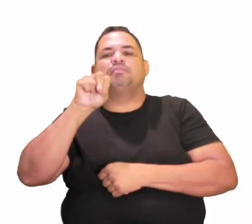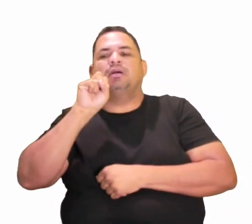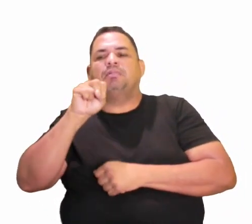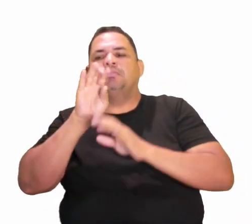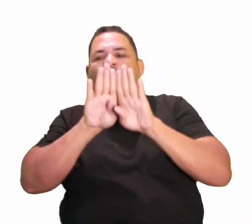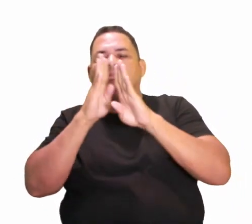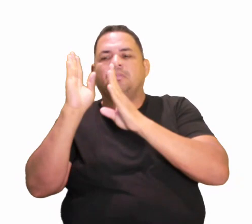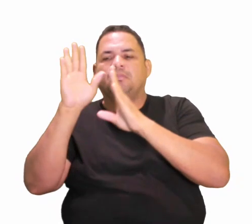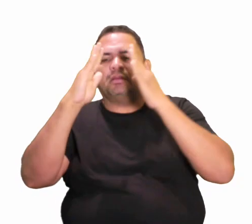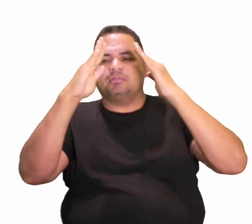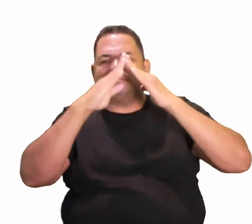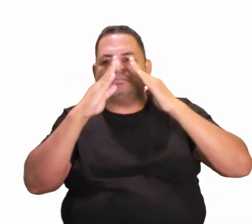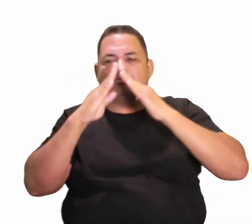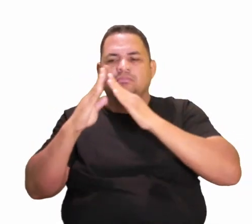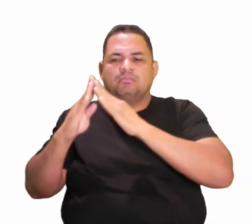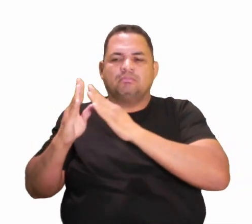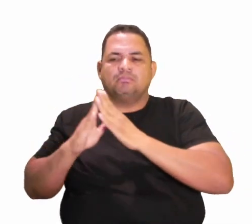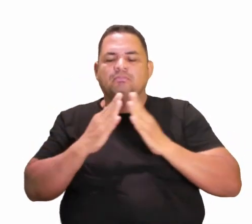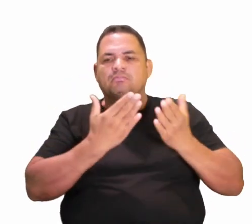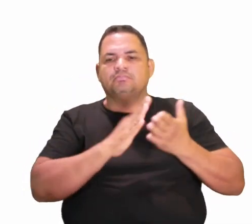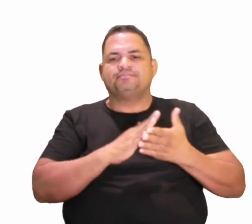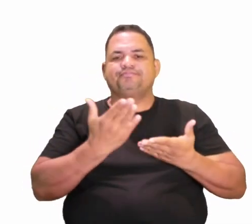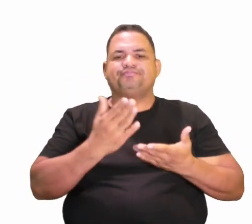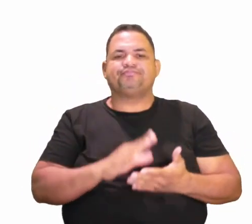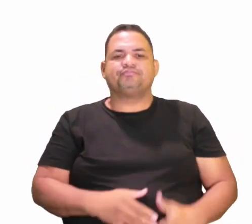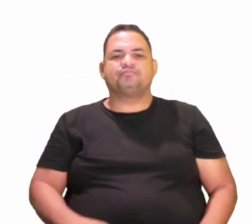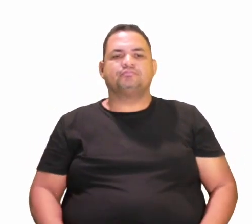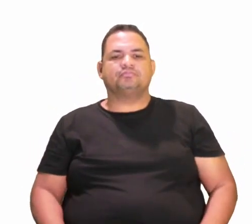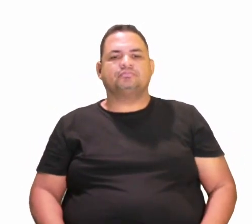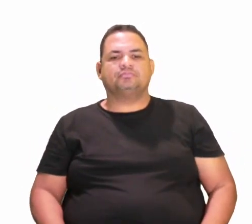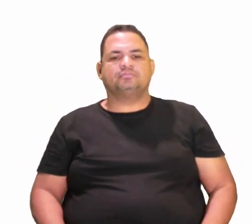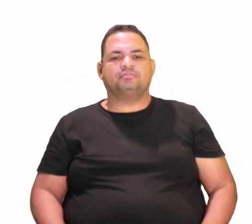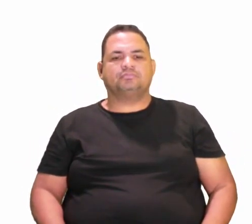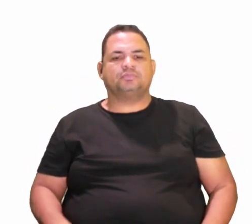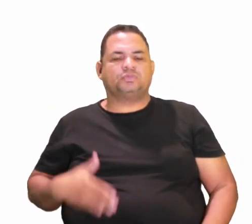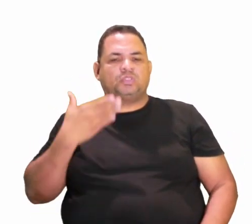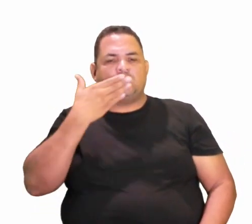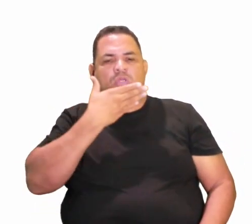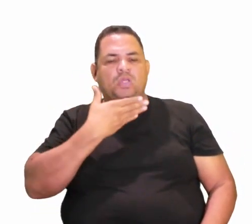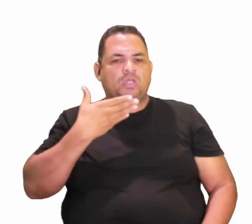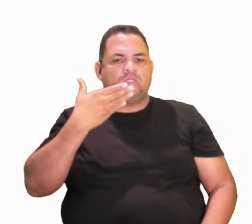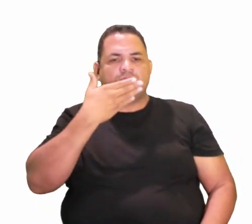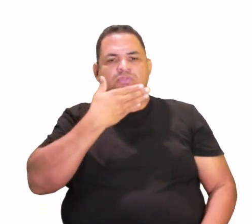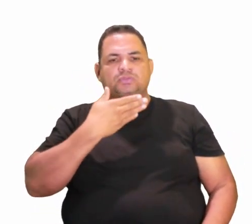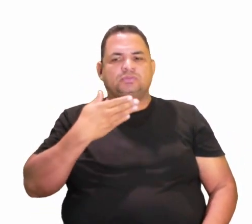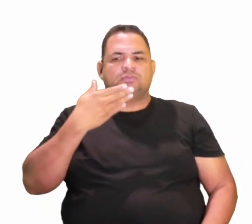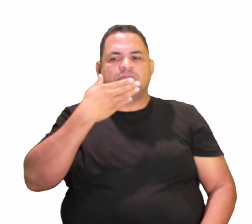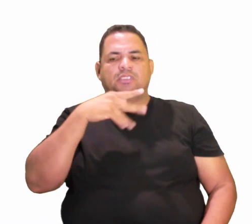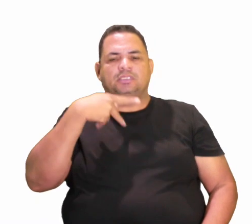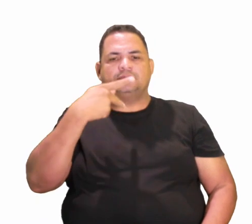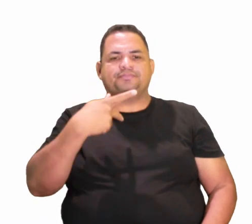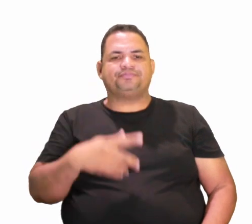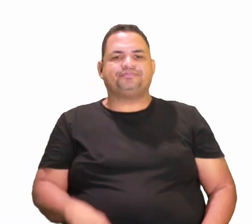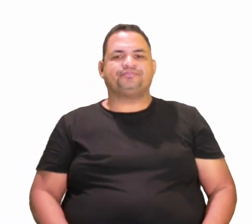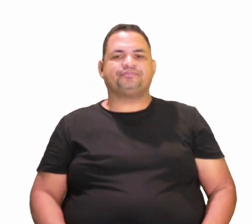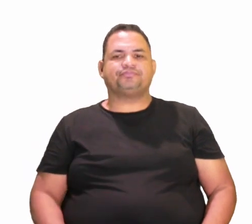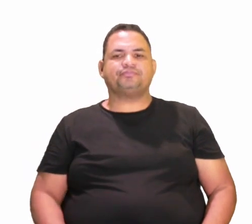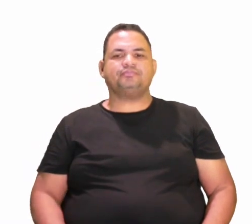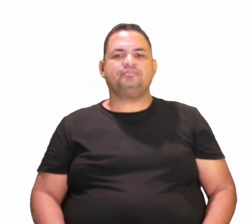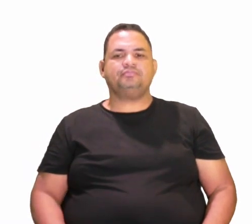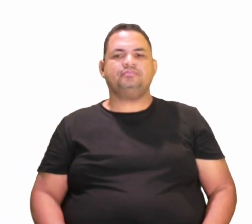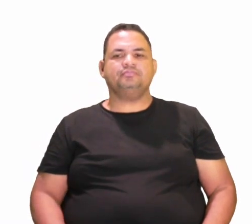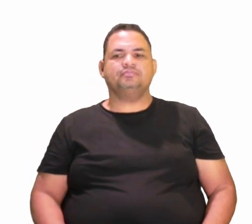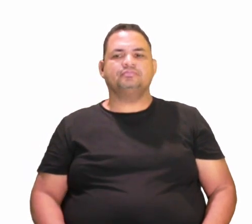em porta, trick or treat, que são doces ou travessuras, né? Trick or treat.